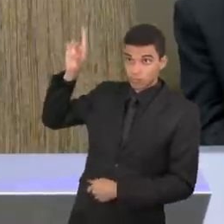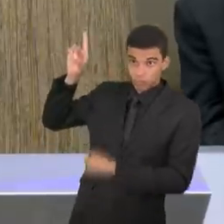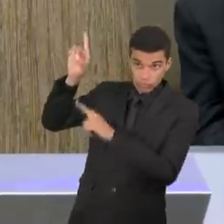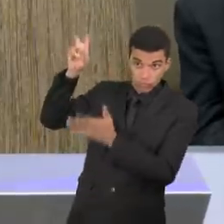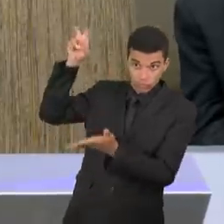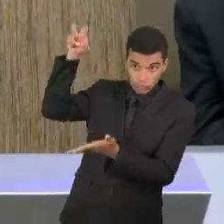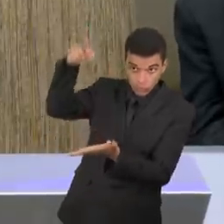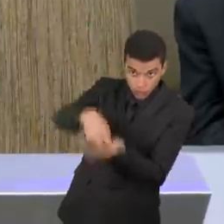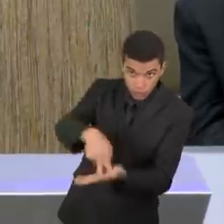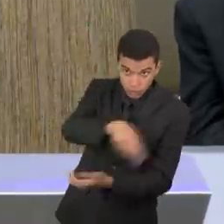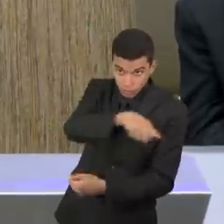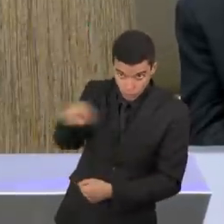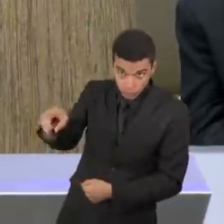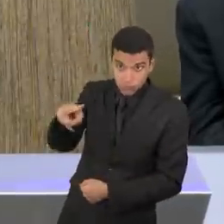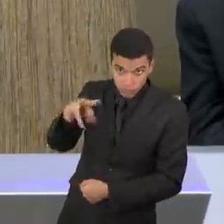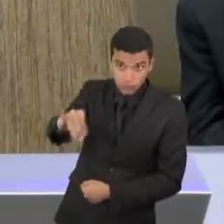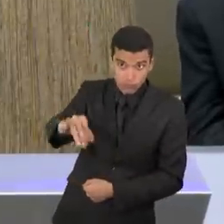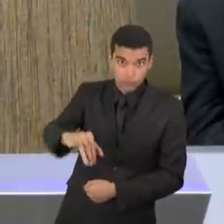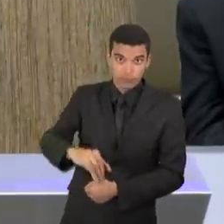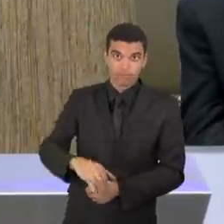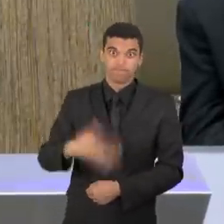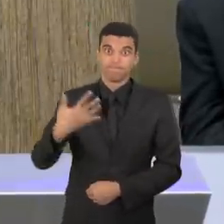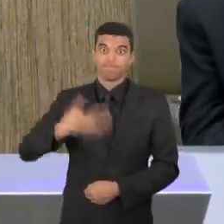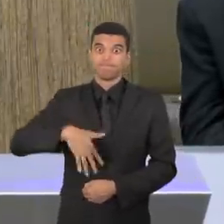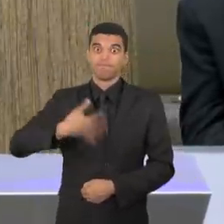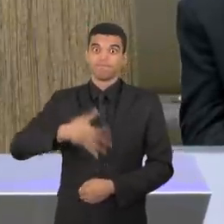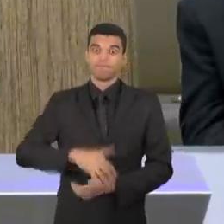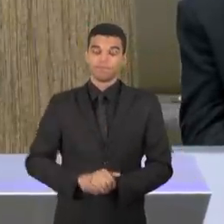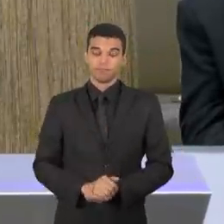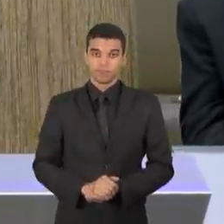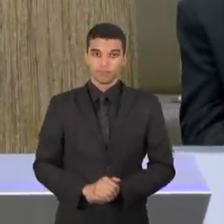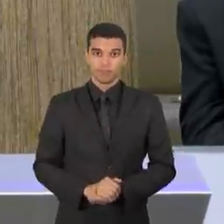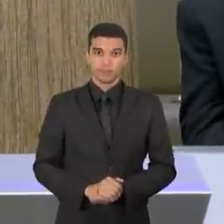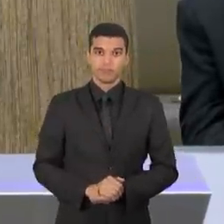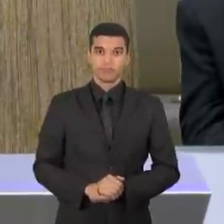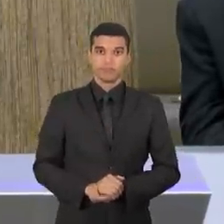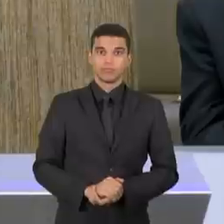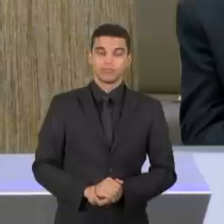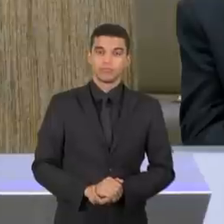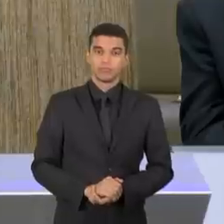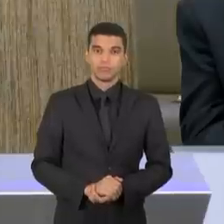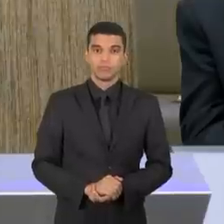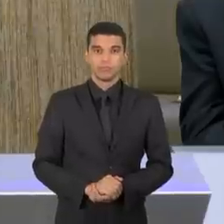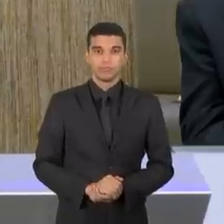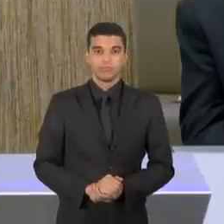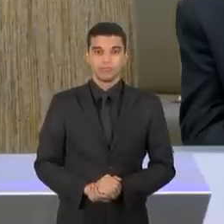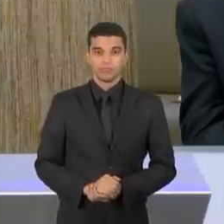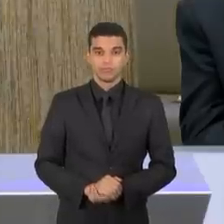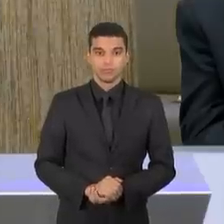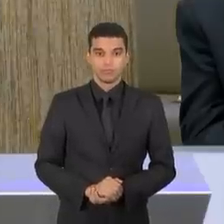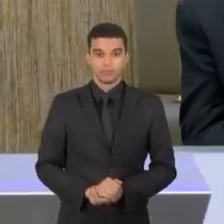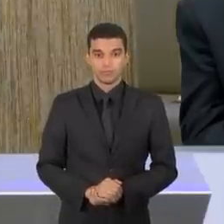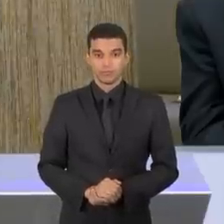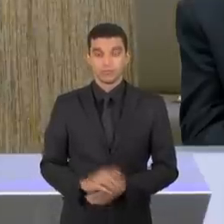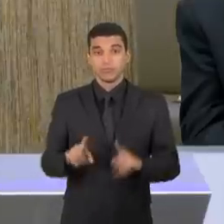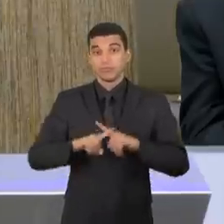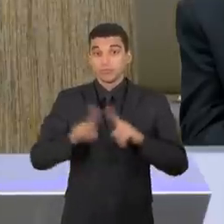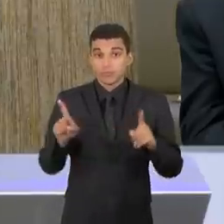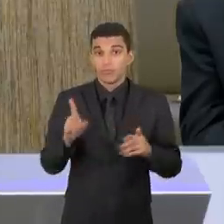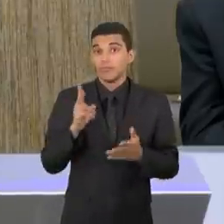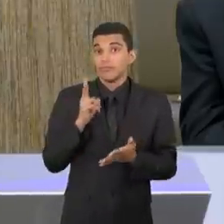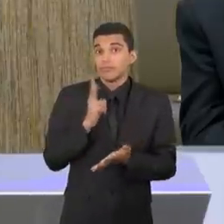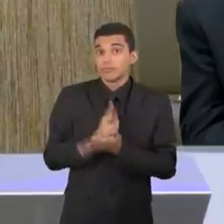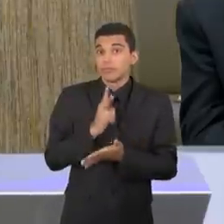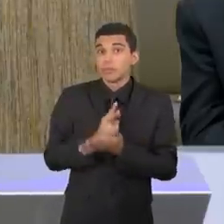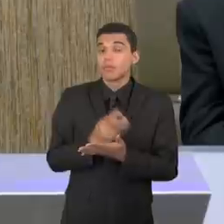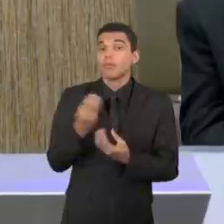pré-aviso de um juízo, vem um juízo de Deus e depois vem uma restauração de Judá.